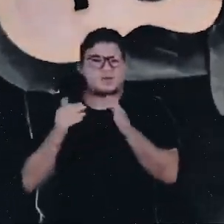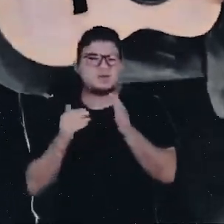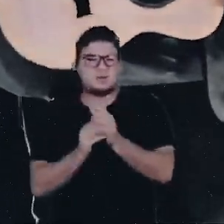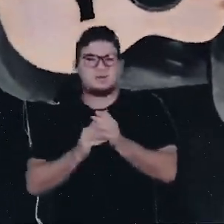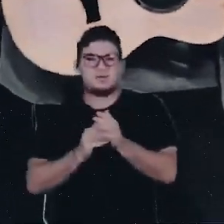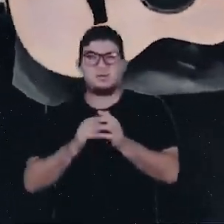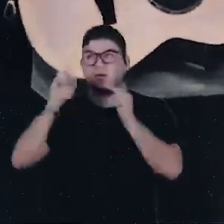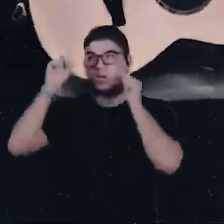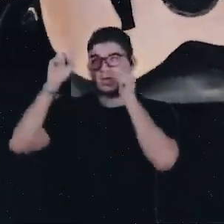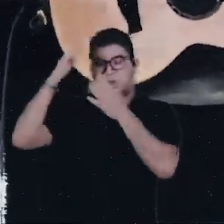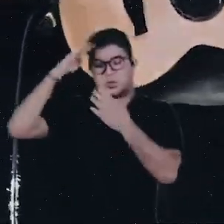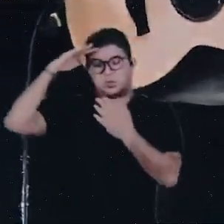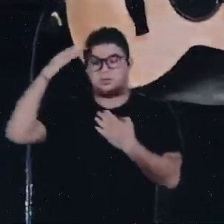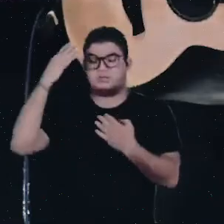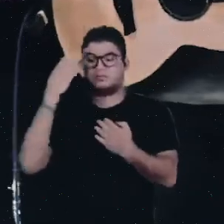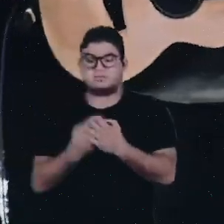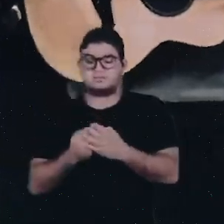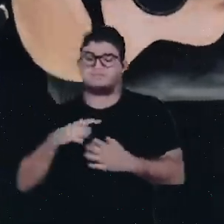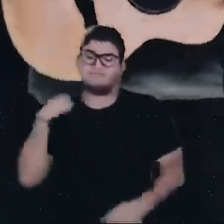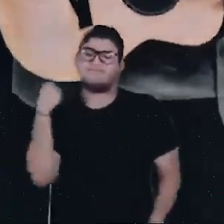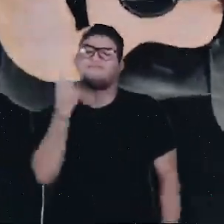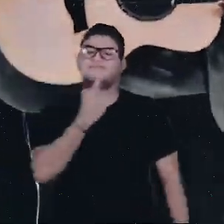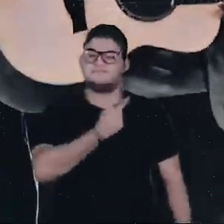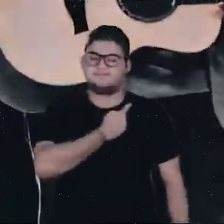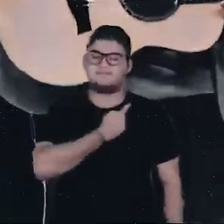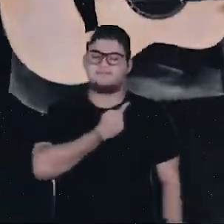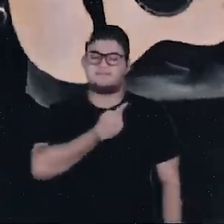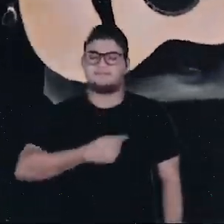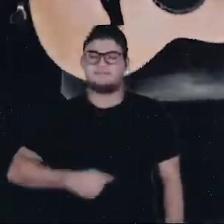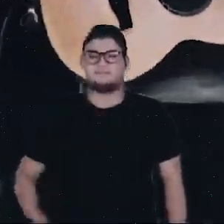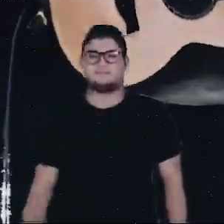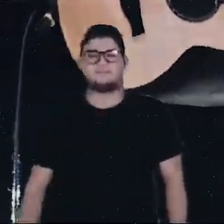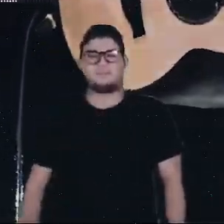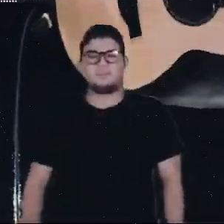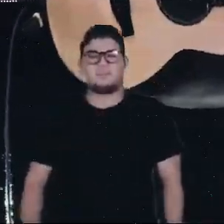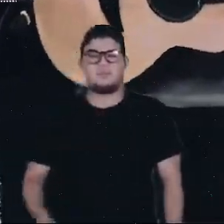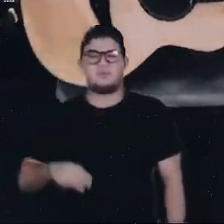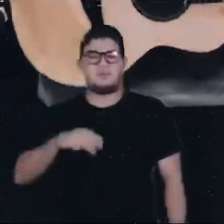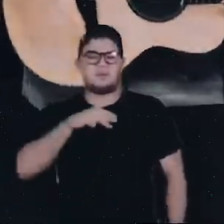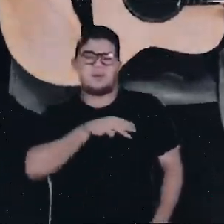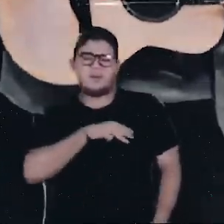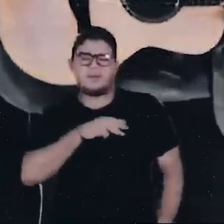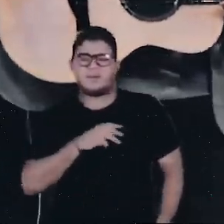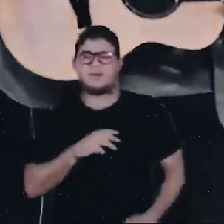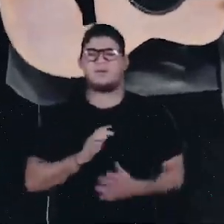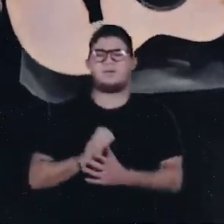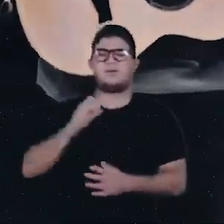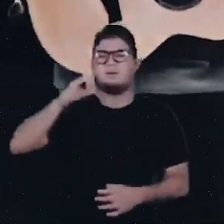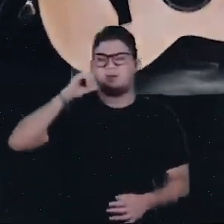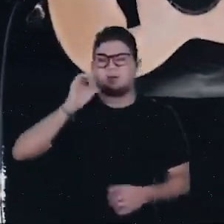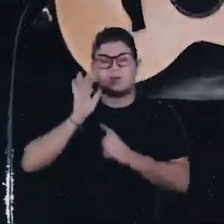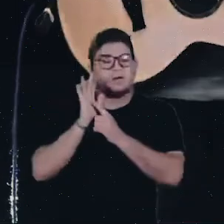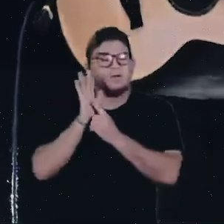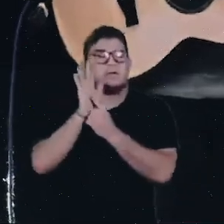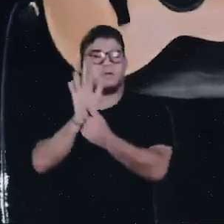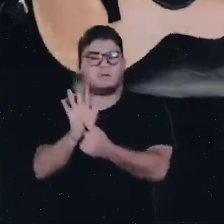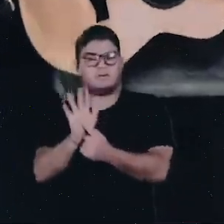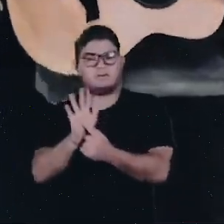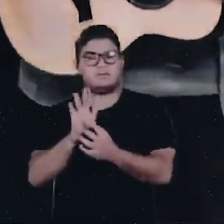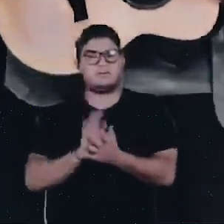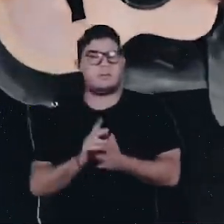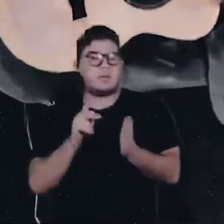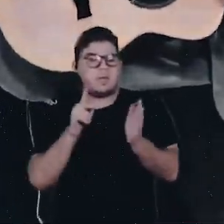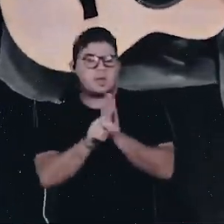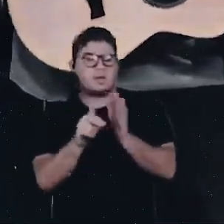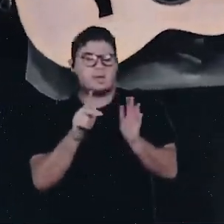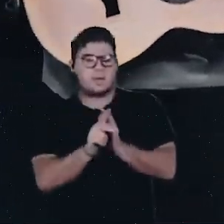ele acreditou em nós. Marcos 9, 21 ao 23 vai mostrar isso. Perguntou